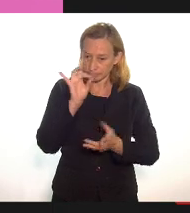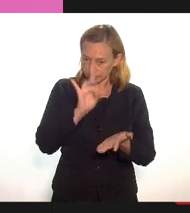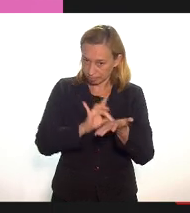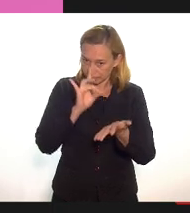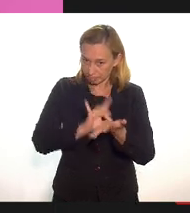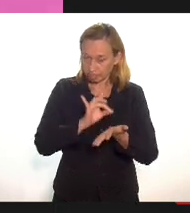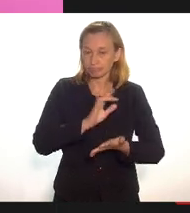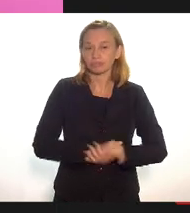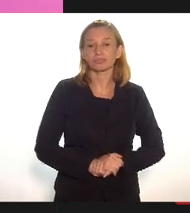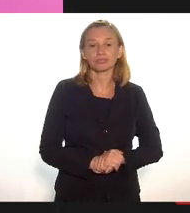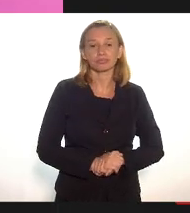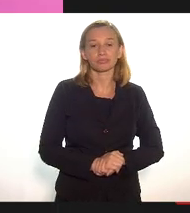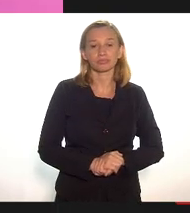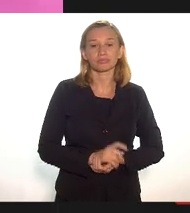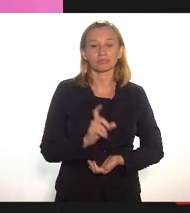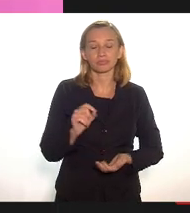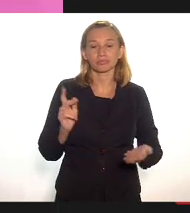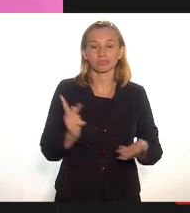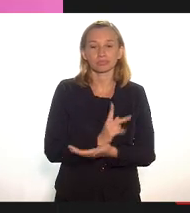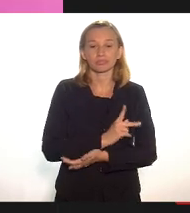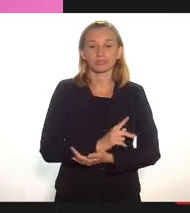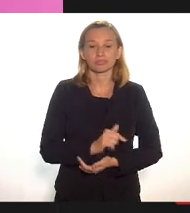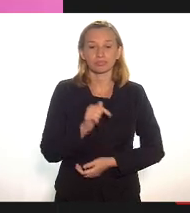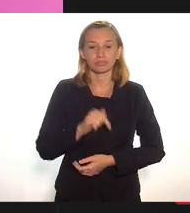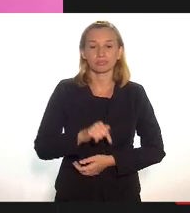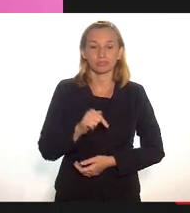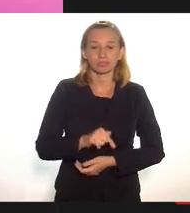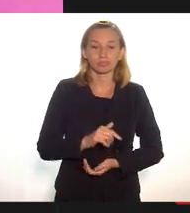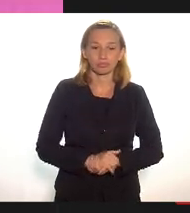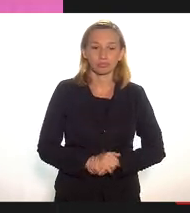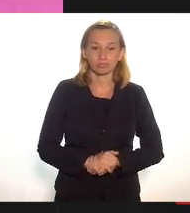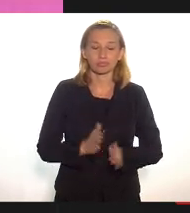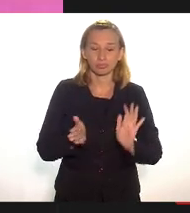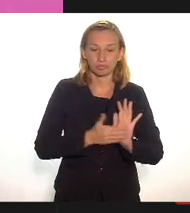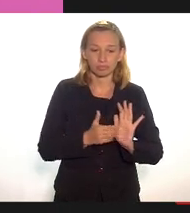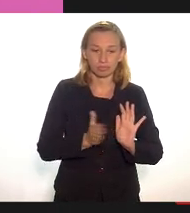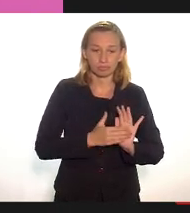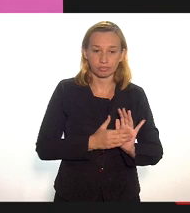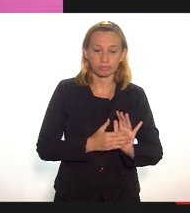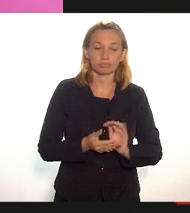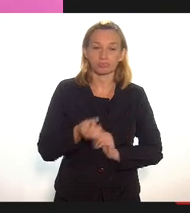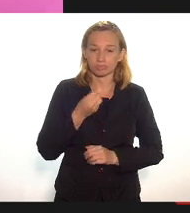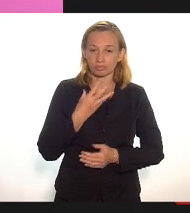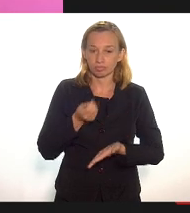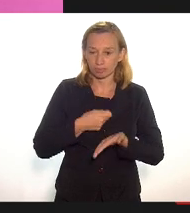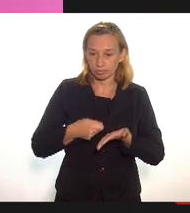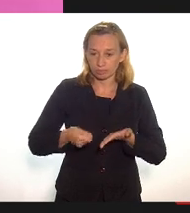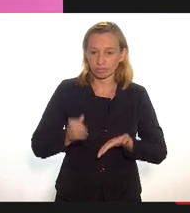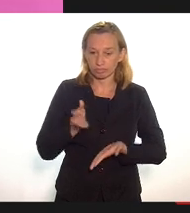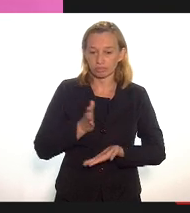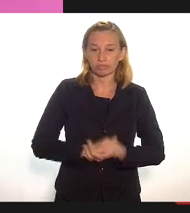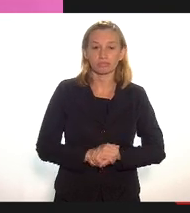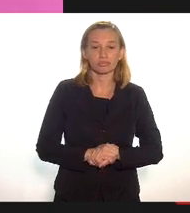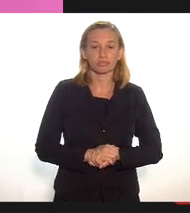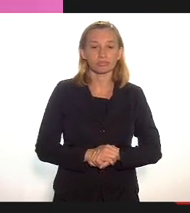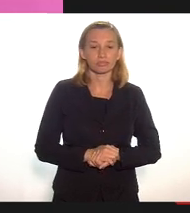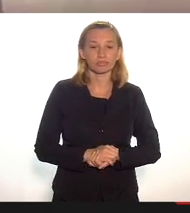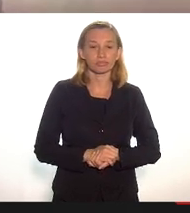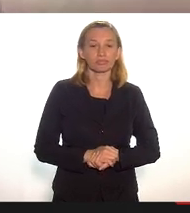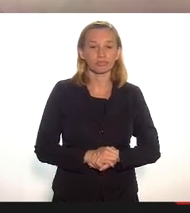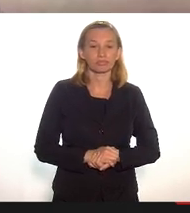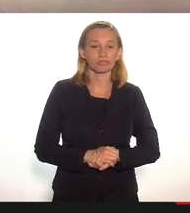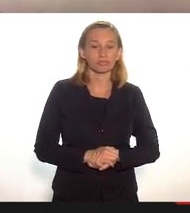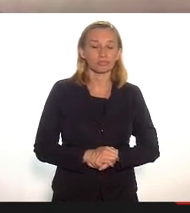verdadeiras do que está sempre trazendo aqui para a gente, e as propostas estão anotadas. Queria passar, deputada, então, Rejane,